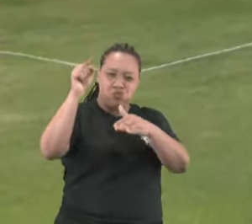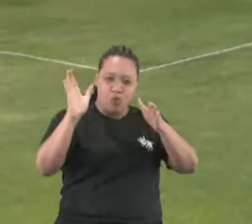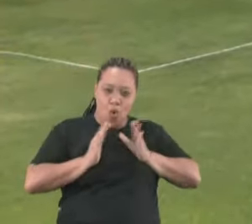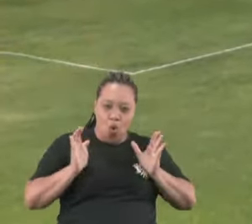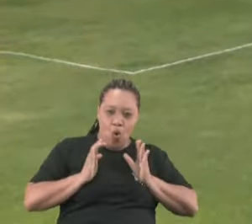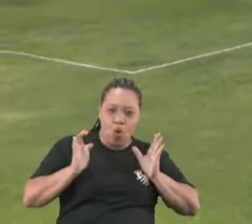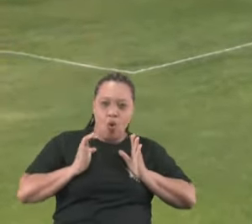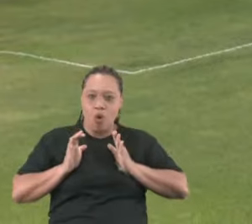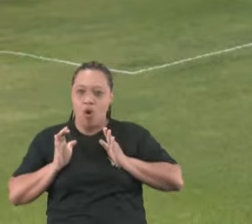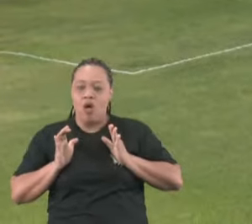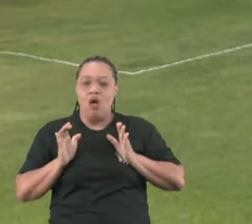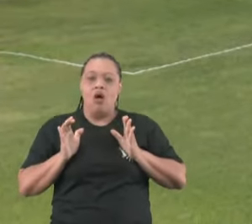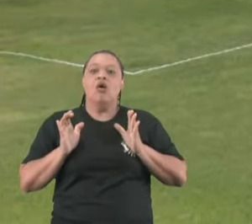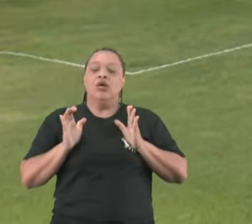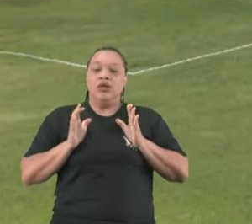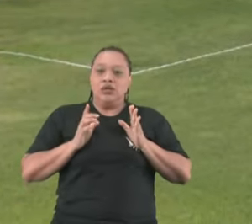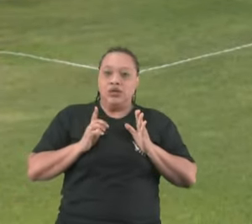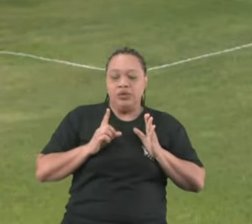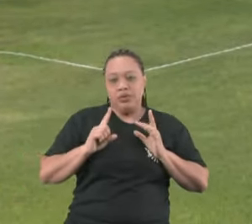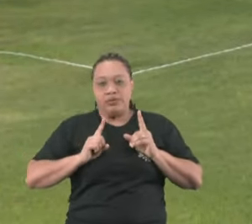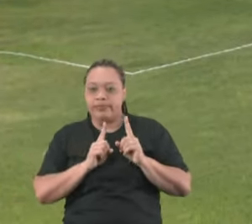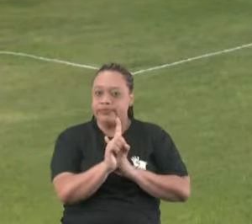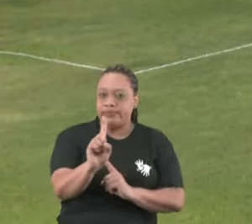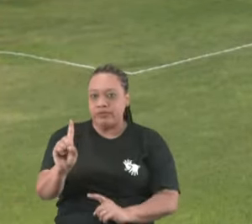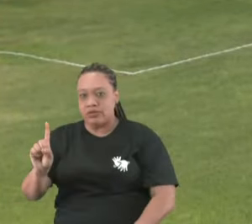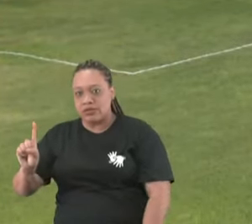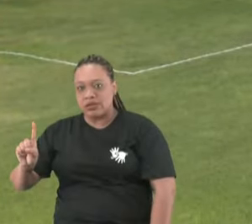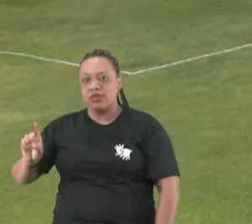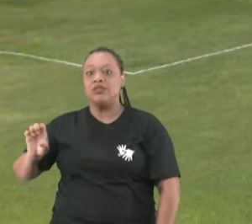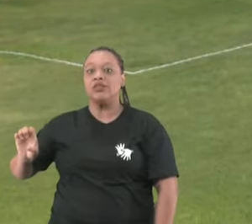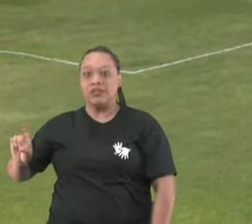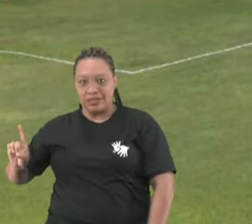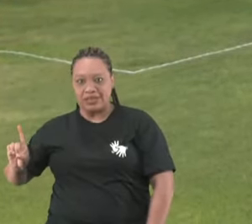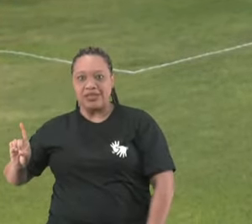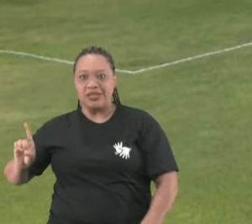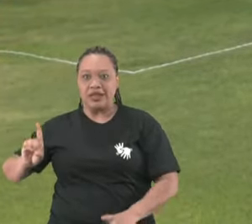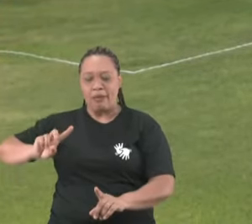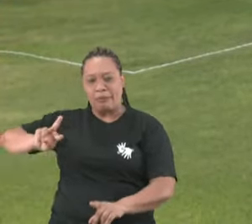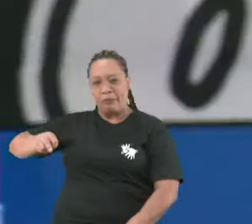Galo. Ela vai à direita do Matheus Albino, que desaba.